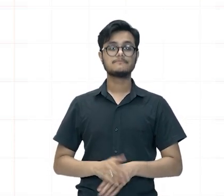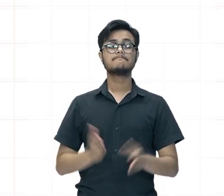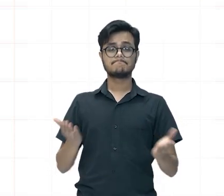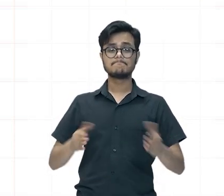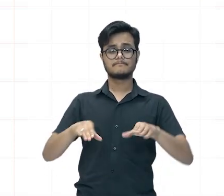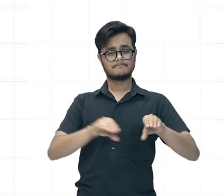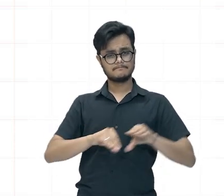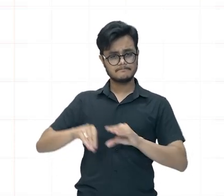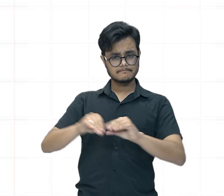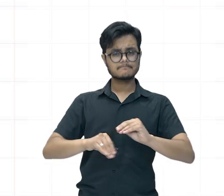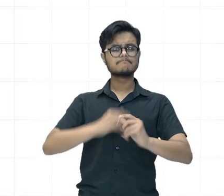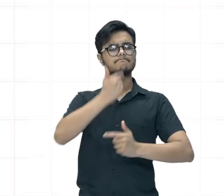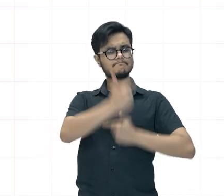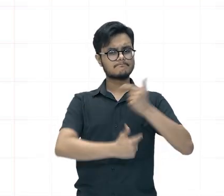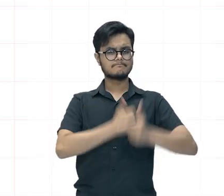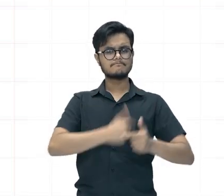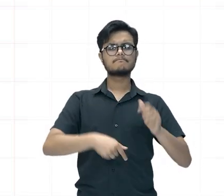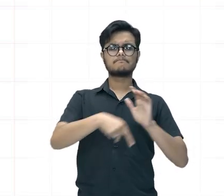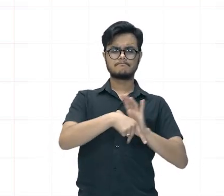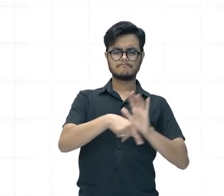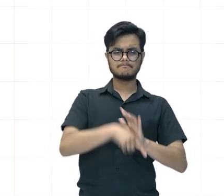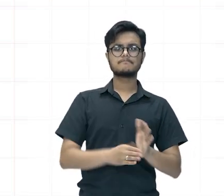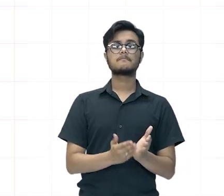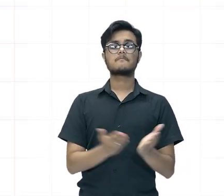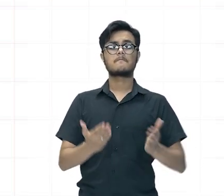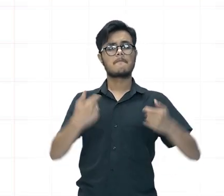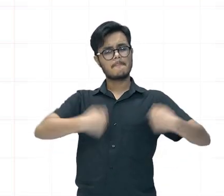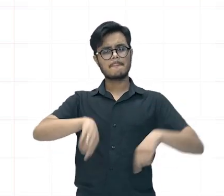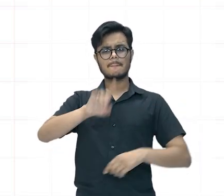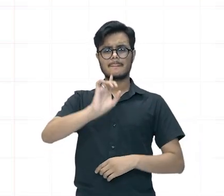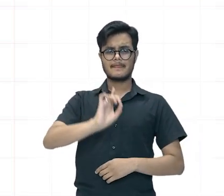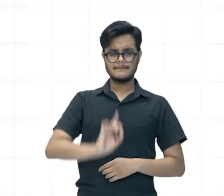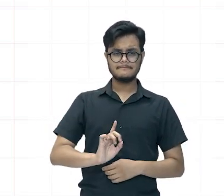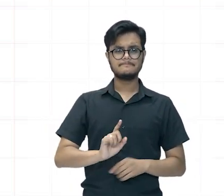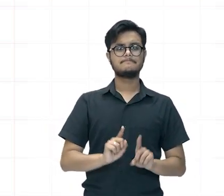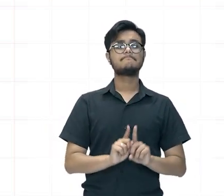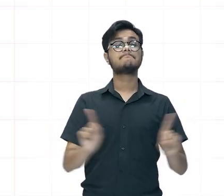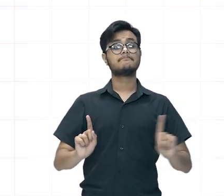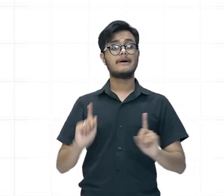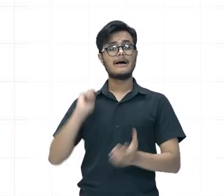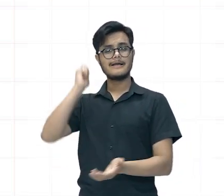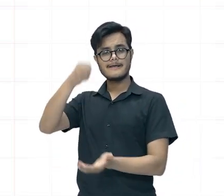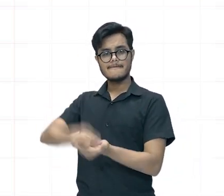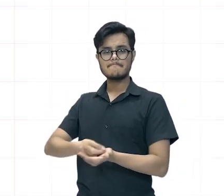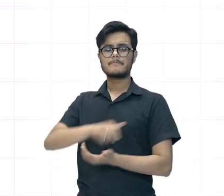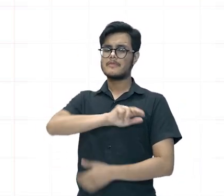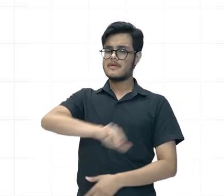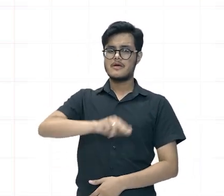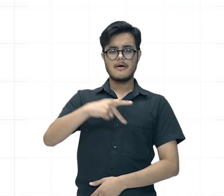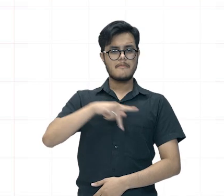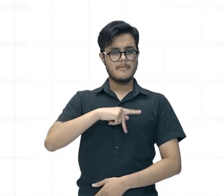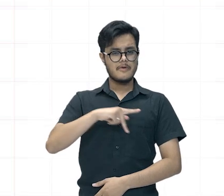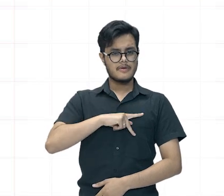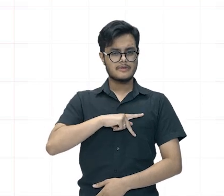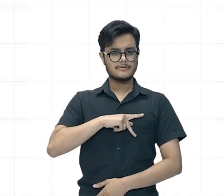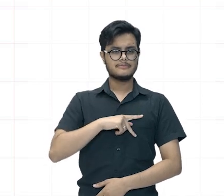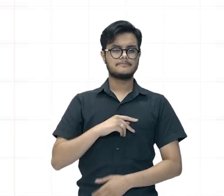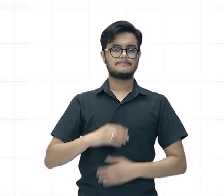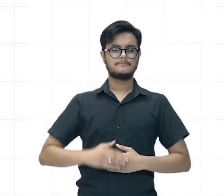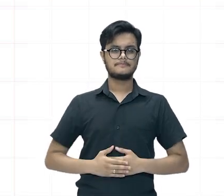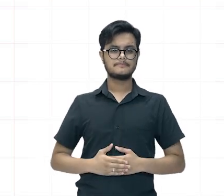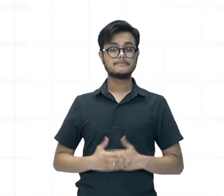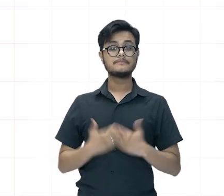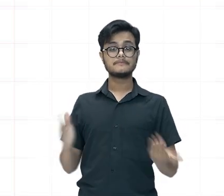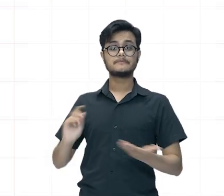era o principal meio de produção e os trabalhadores tinham o direito de usufruir dela e de ocupá-la, mas nunca